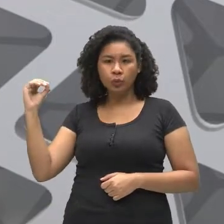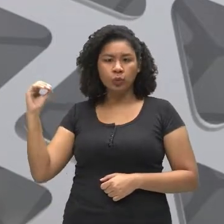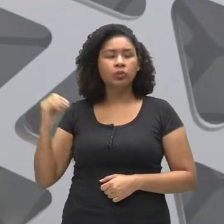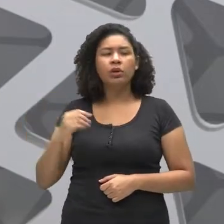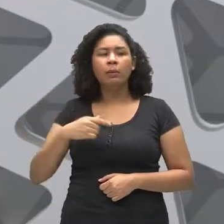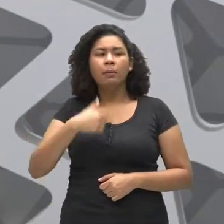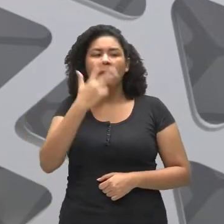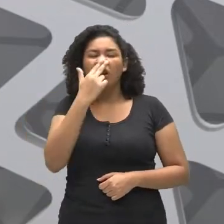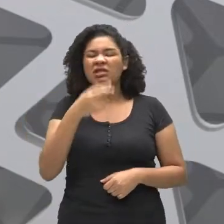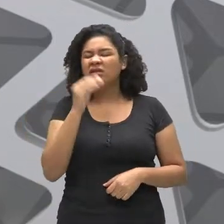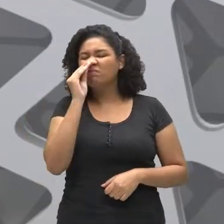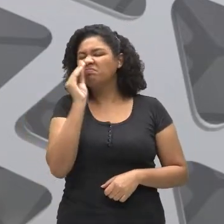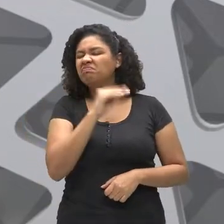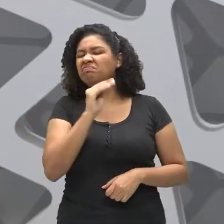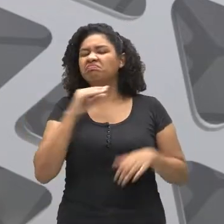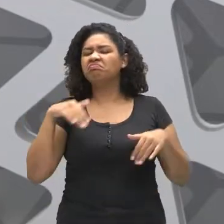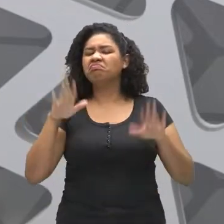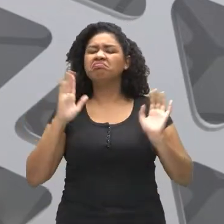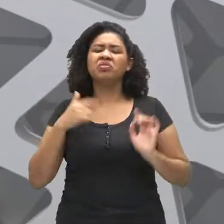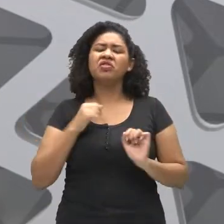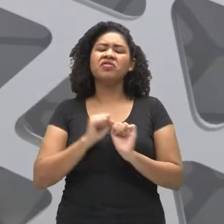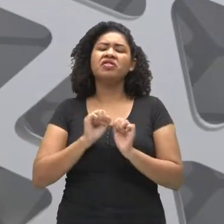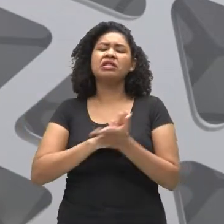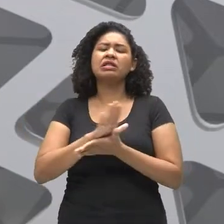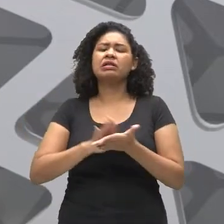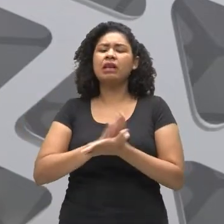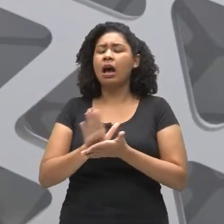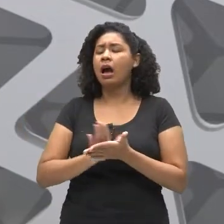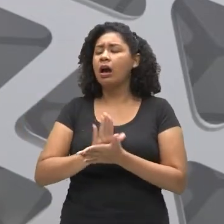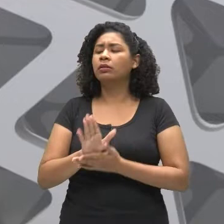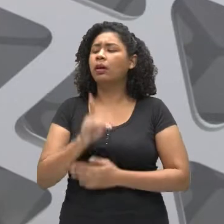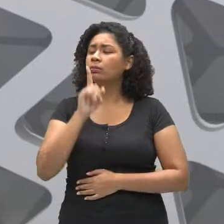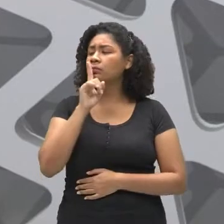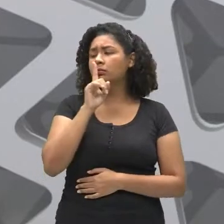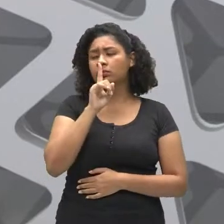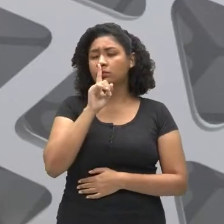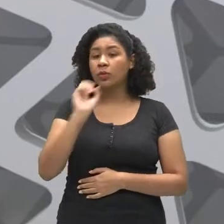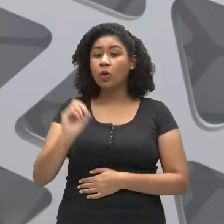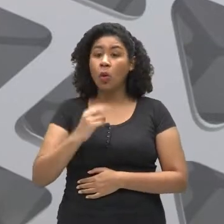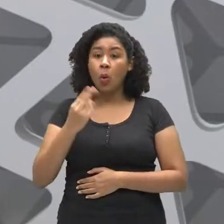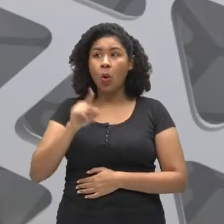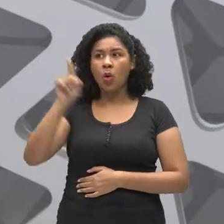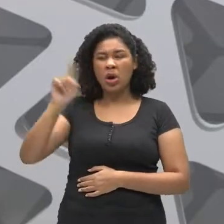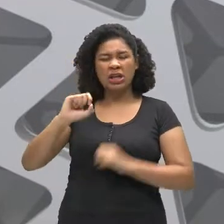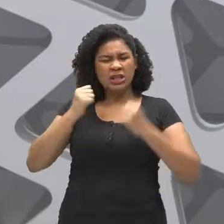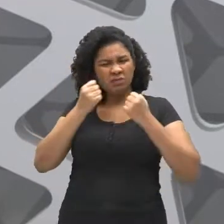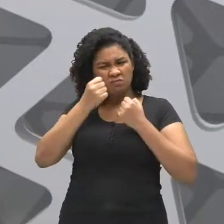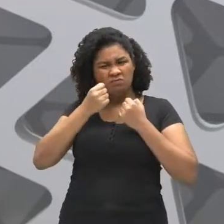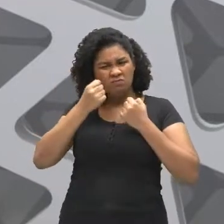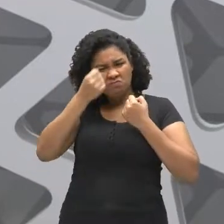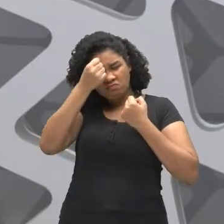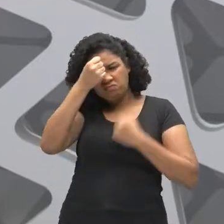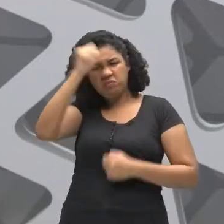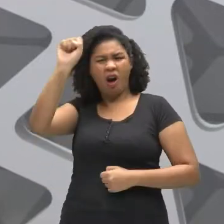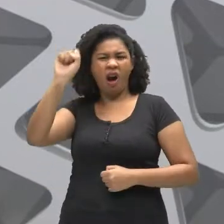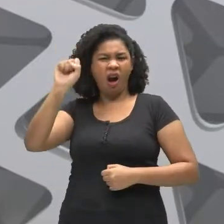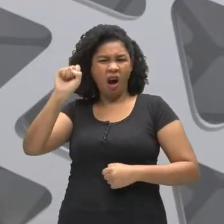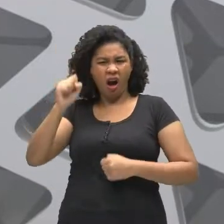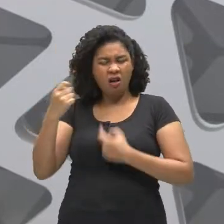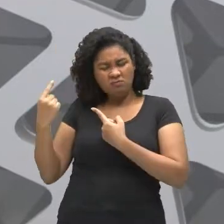braços parados, ali, cruzados, ou ela iria ter uma reação? O que vocês imaginam que ela